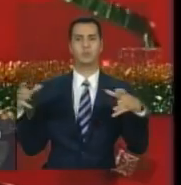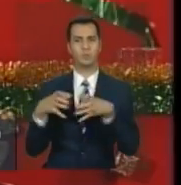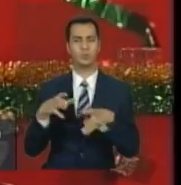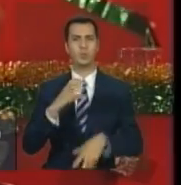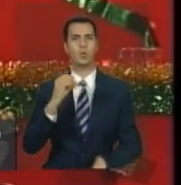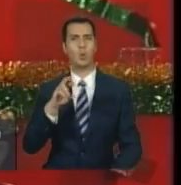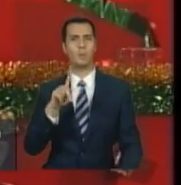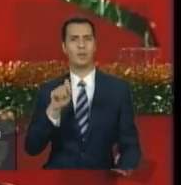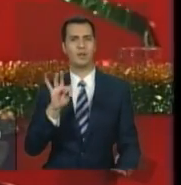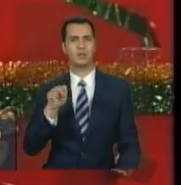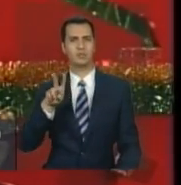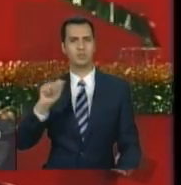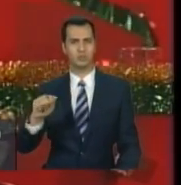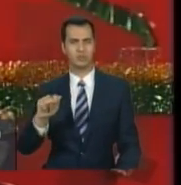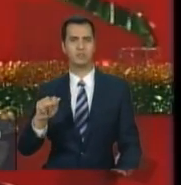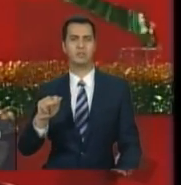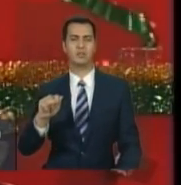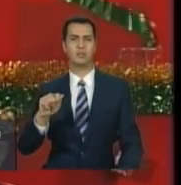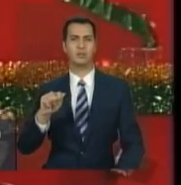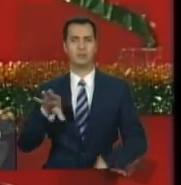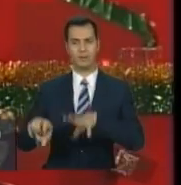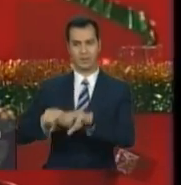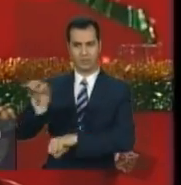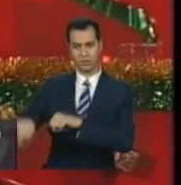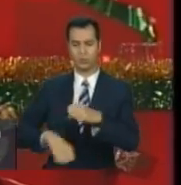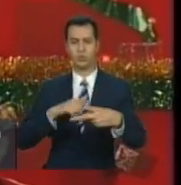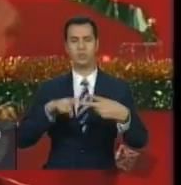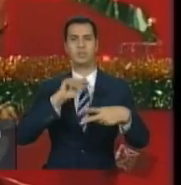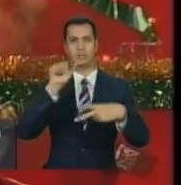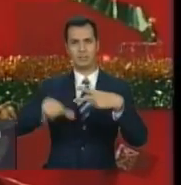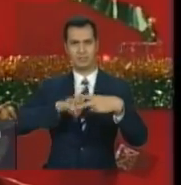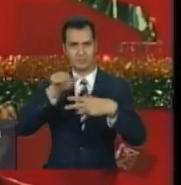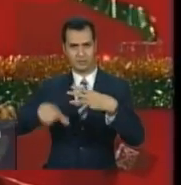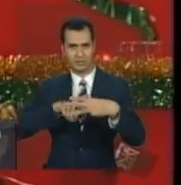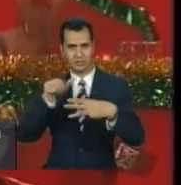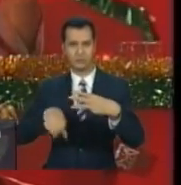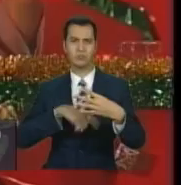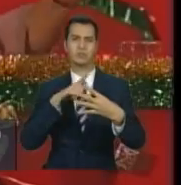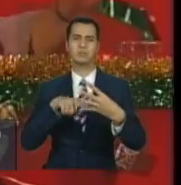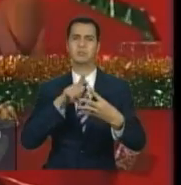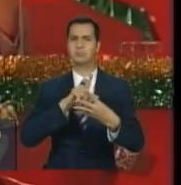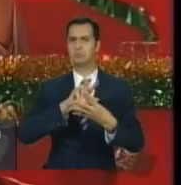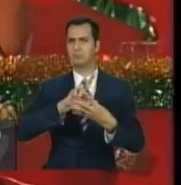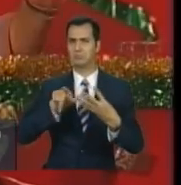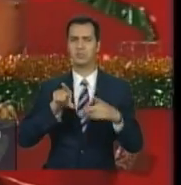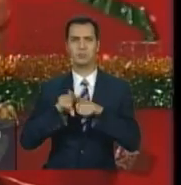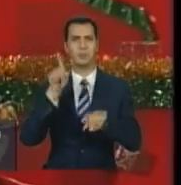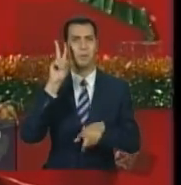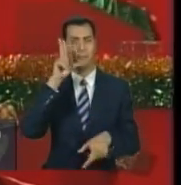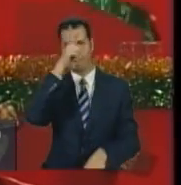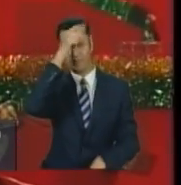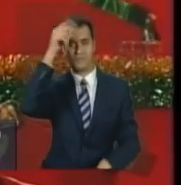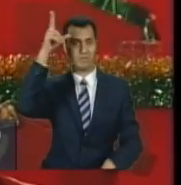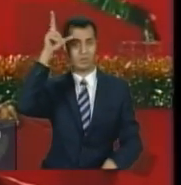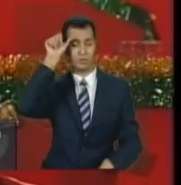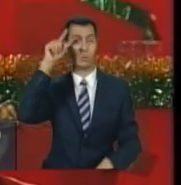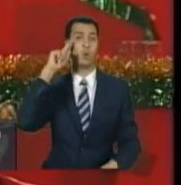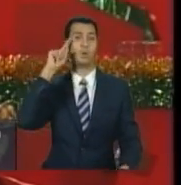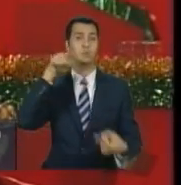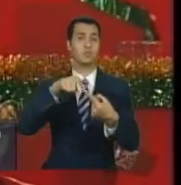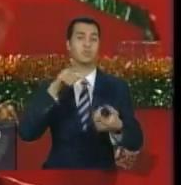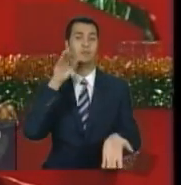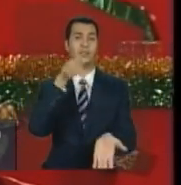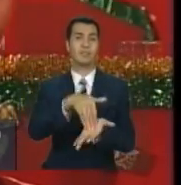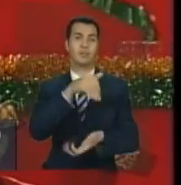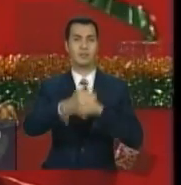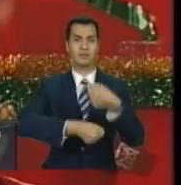recicladores e passa também pela discussão com as prefeituras da meta que eles têm até 2014.